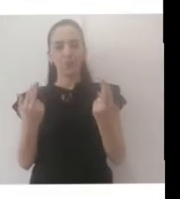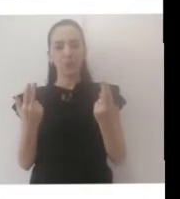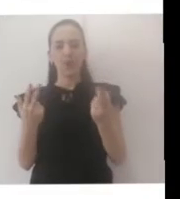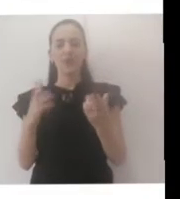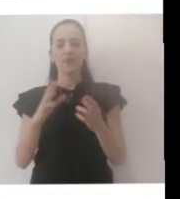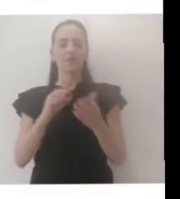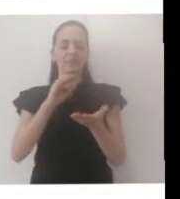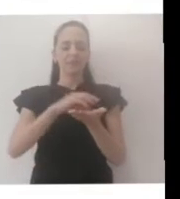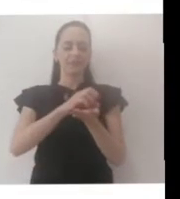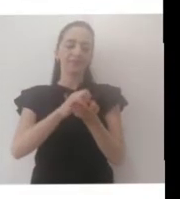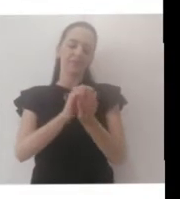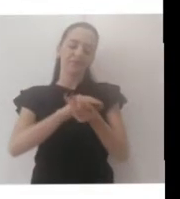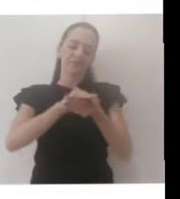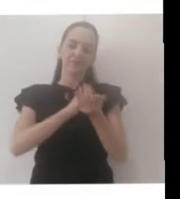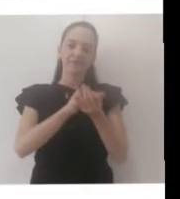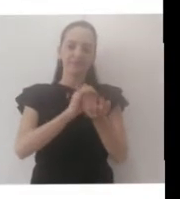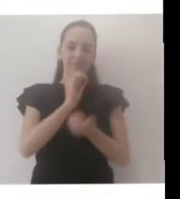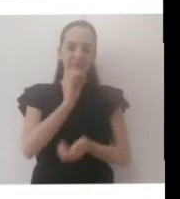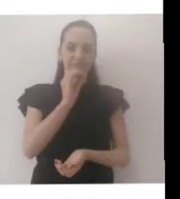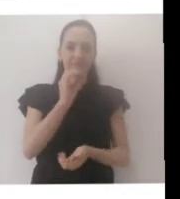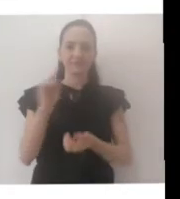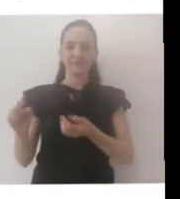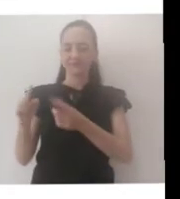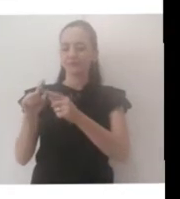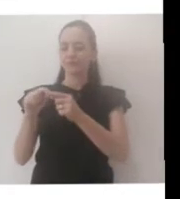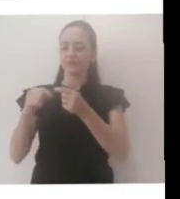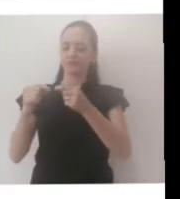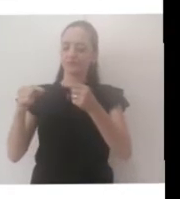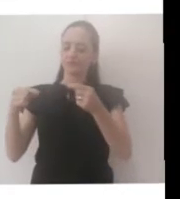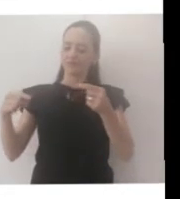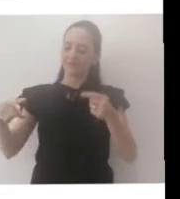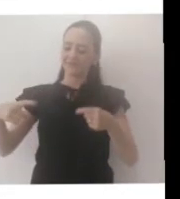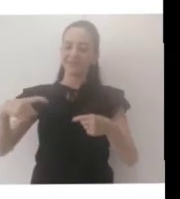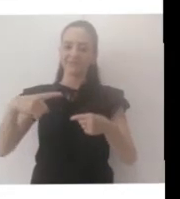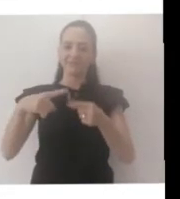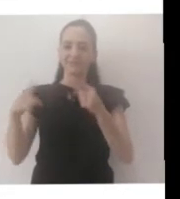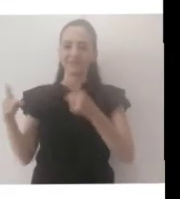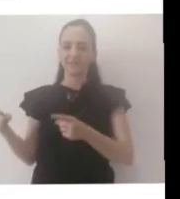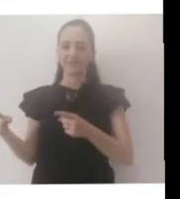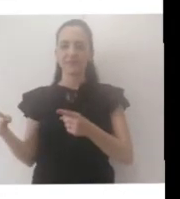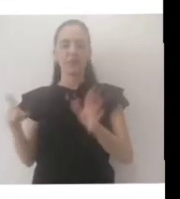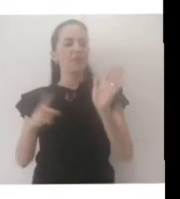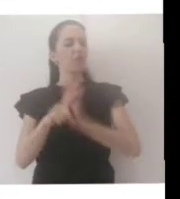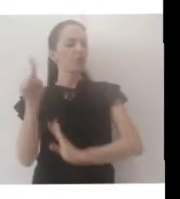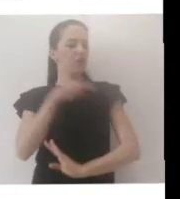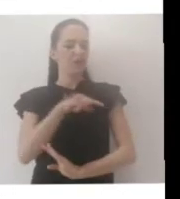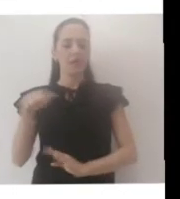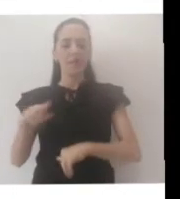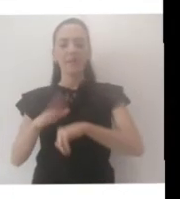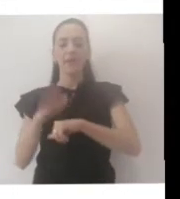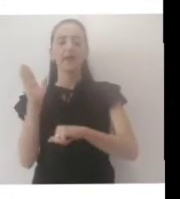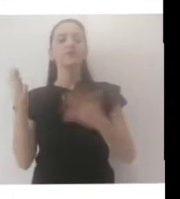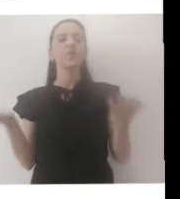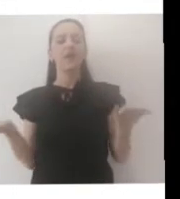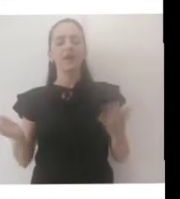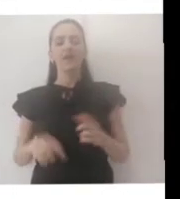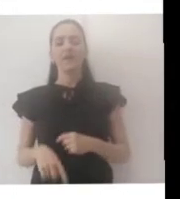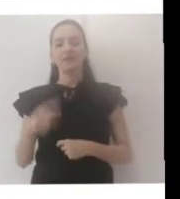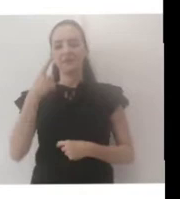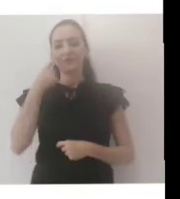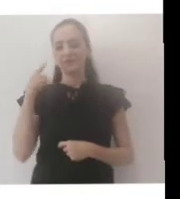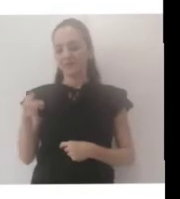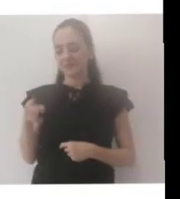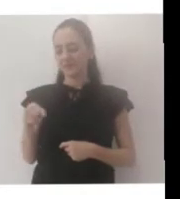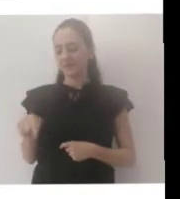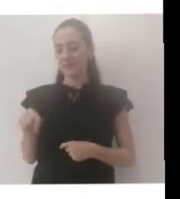bem grande, e na outra a gente faz só uma bolinha, e pergunta onde é que tem mais massinha de modelar, e a criança acaba dizendo, de 4